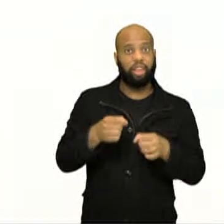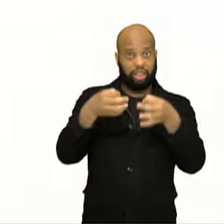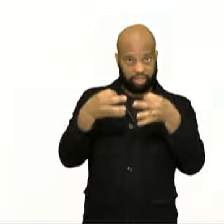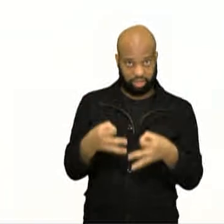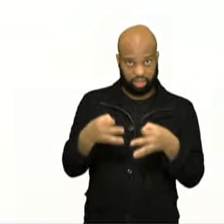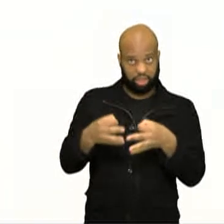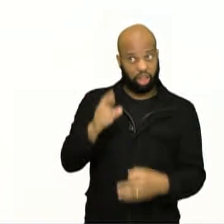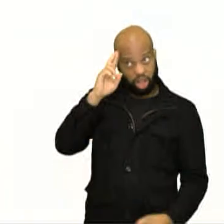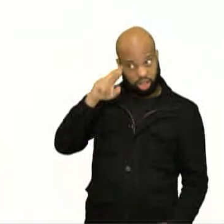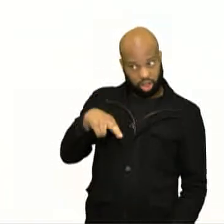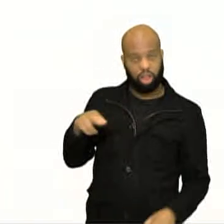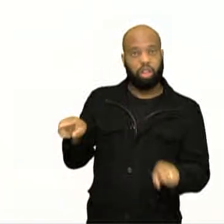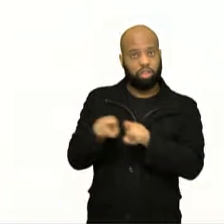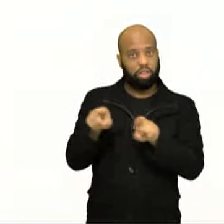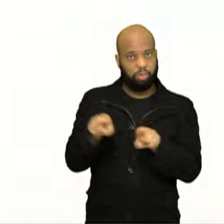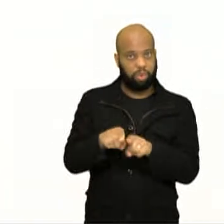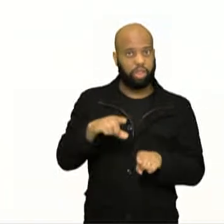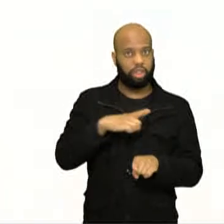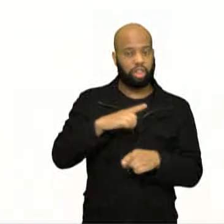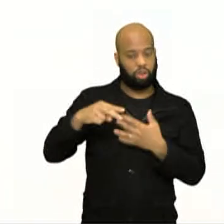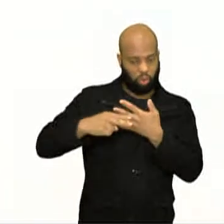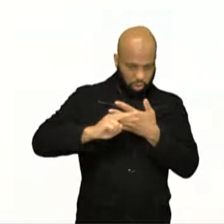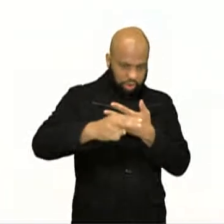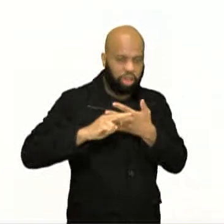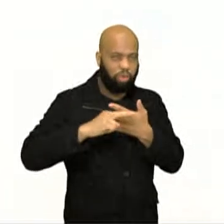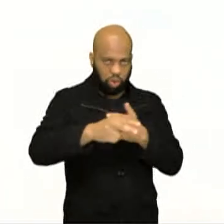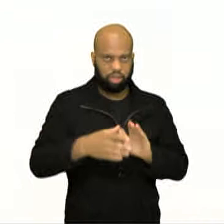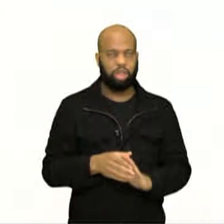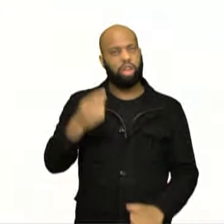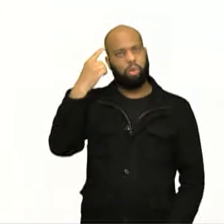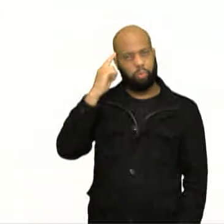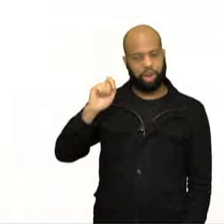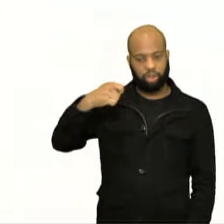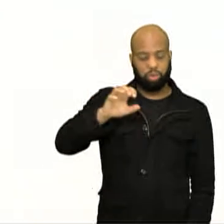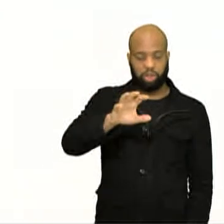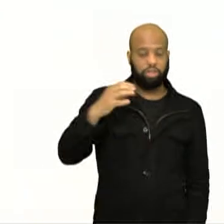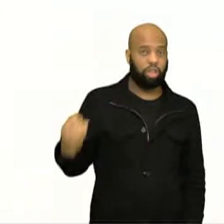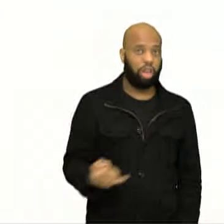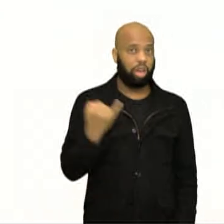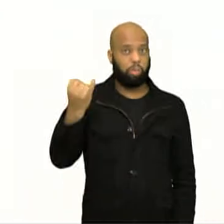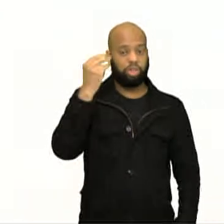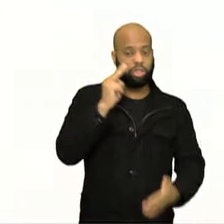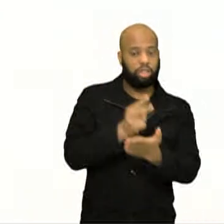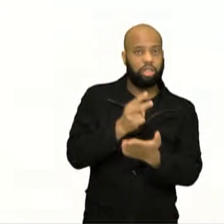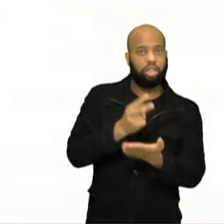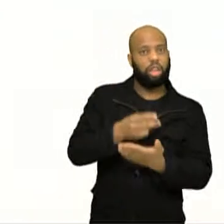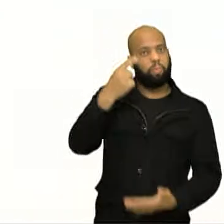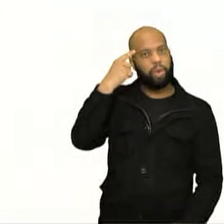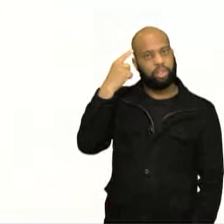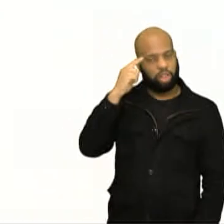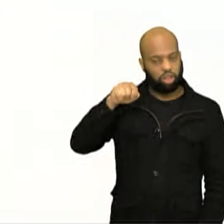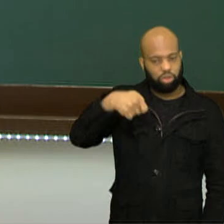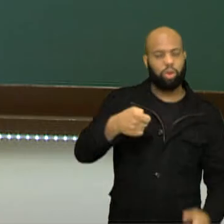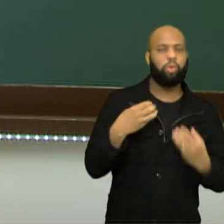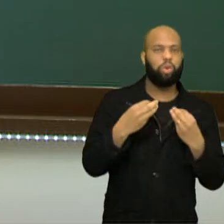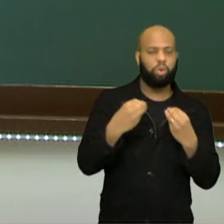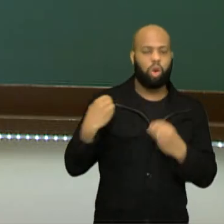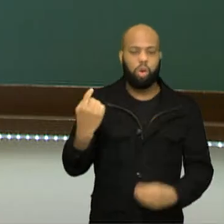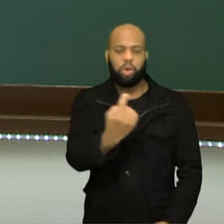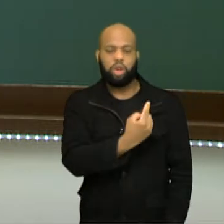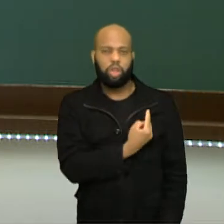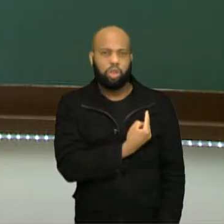e consequente. Pense nisso, tá? Então é importante a gente estar sempre refletindo sobre como nós